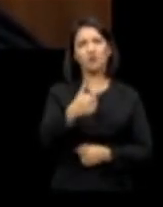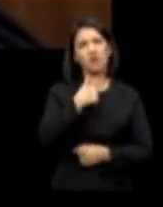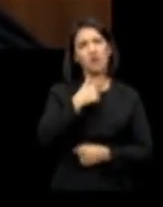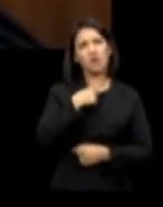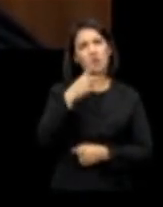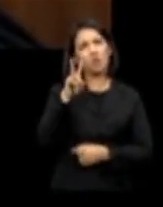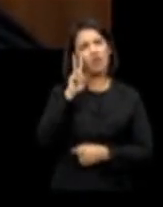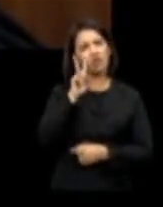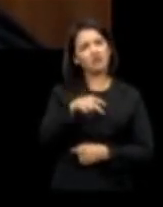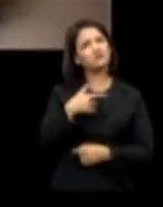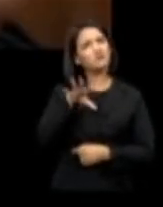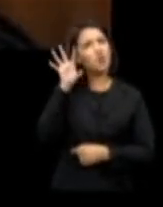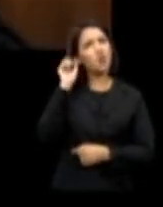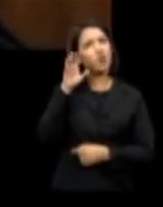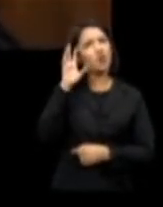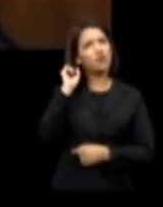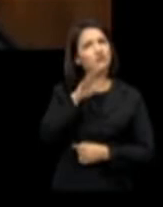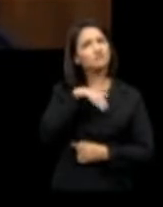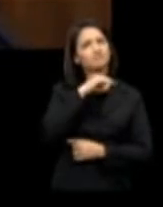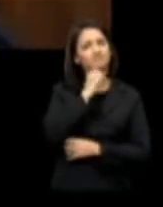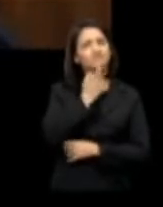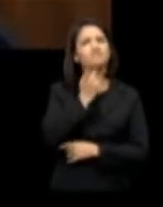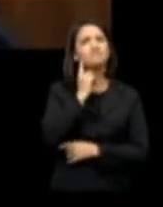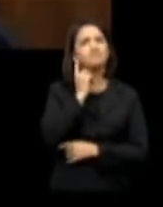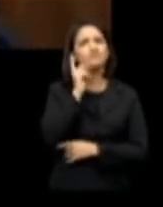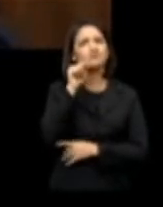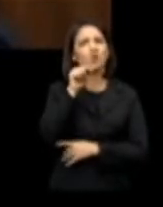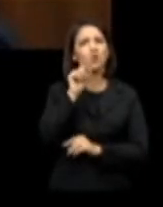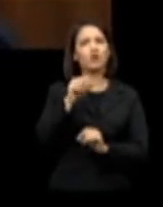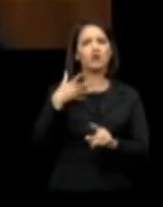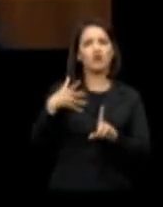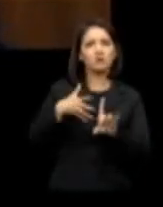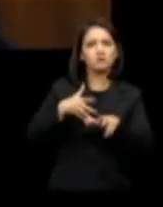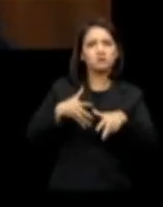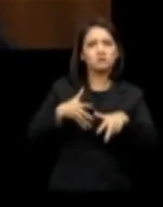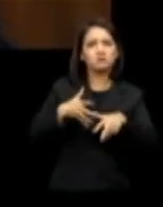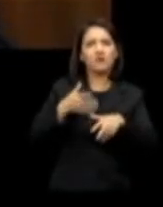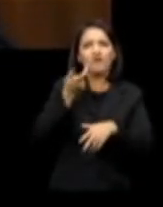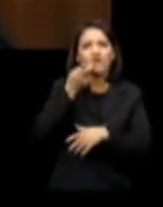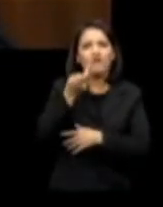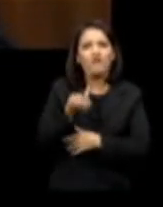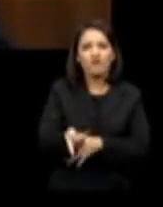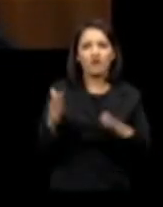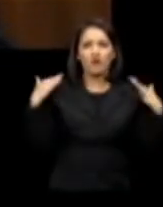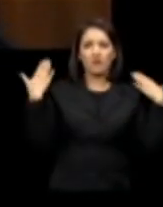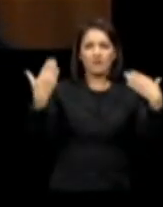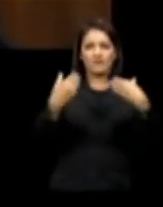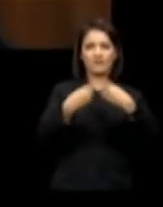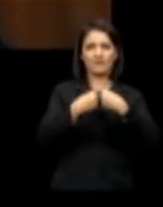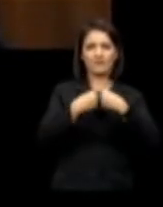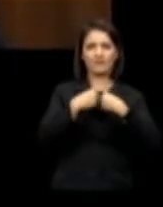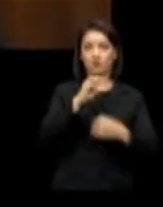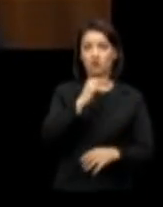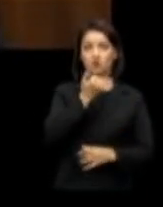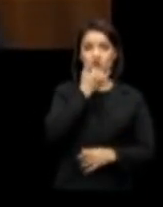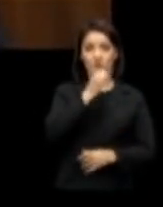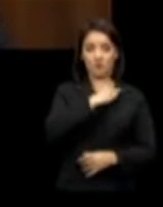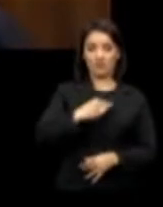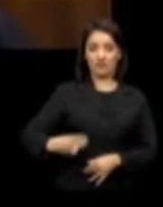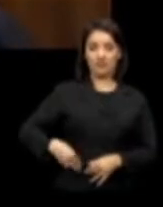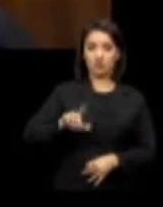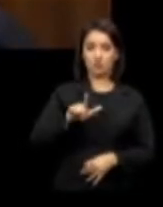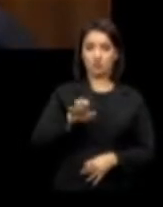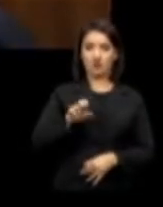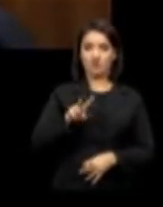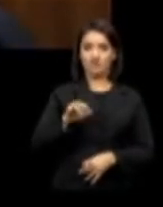atenção a brilhante sustentação do ministro Levi, e ele nos